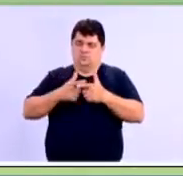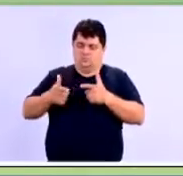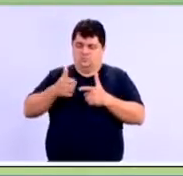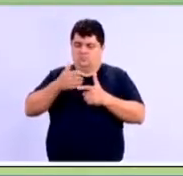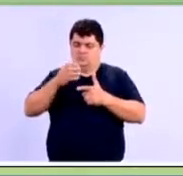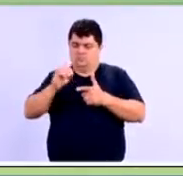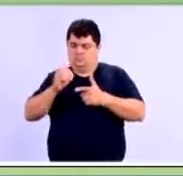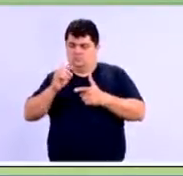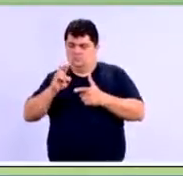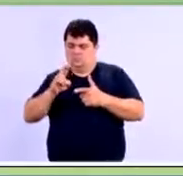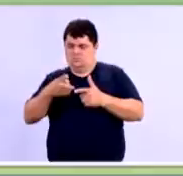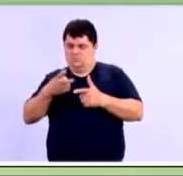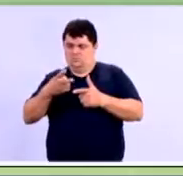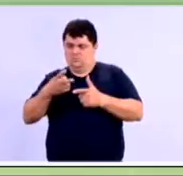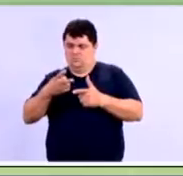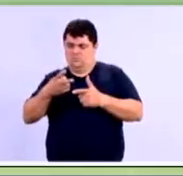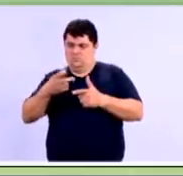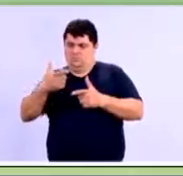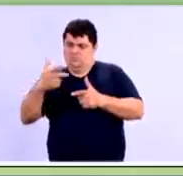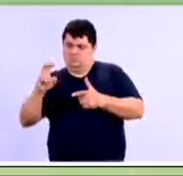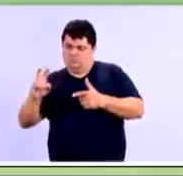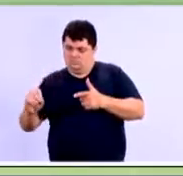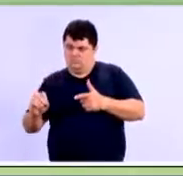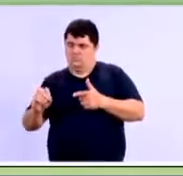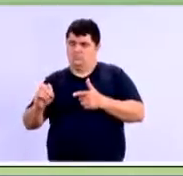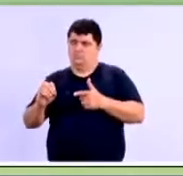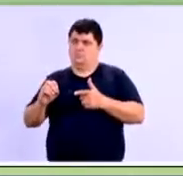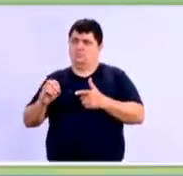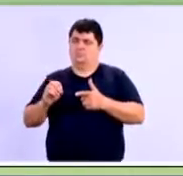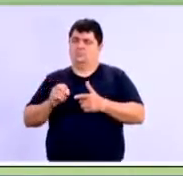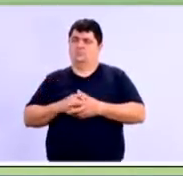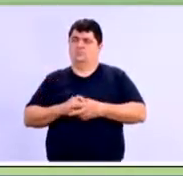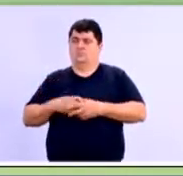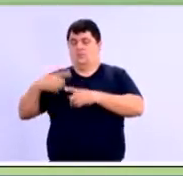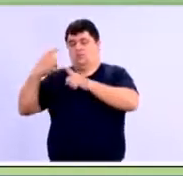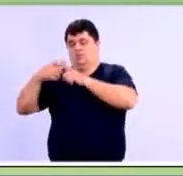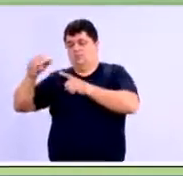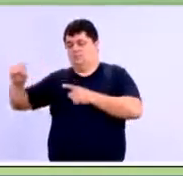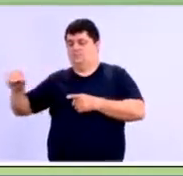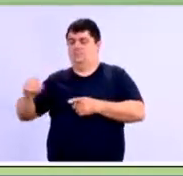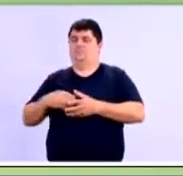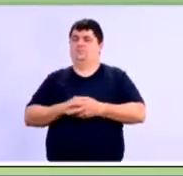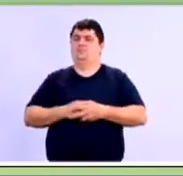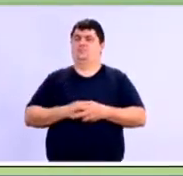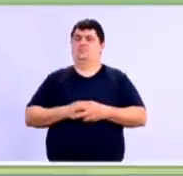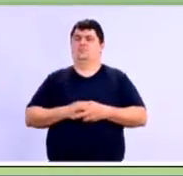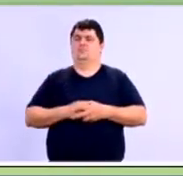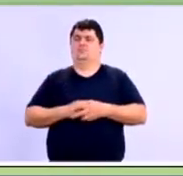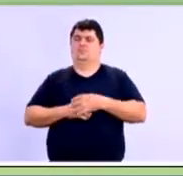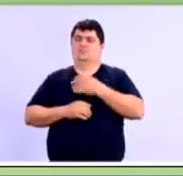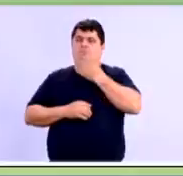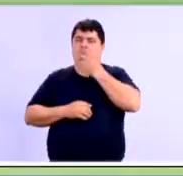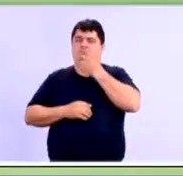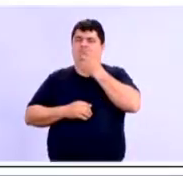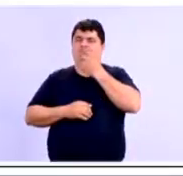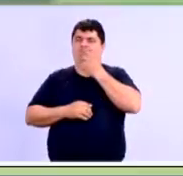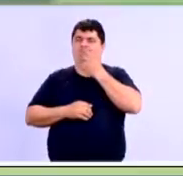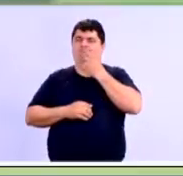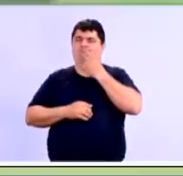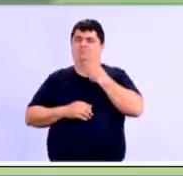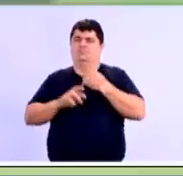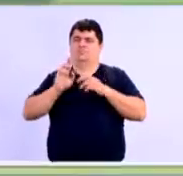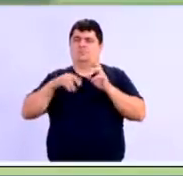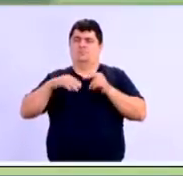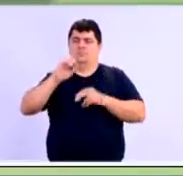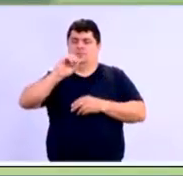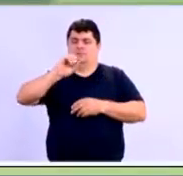última linha da DRE, ok? Divido pelas minhas vendas líquidas. Dividindo isso, eu chego no